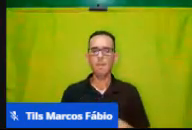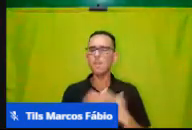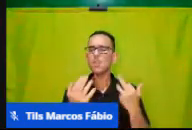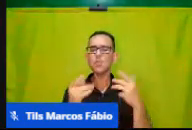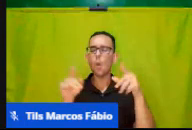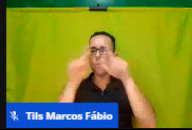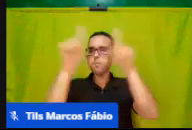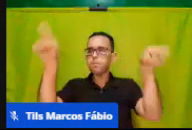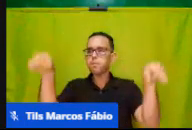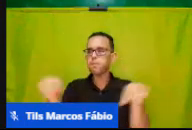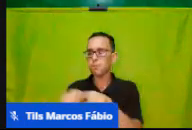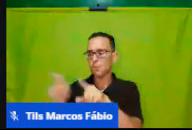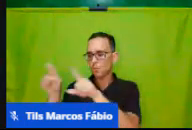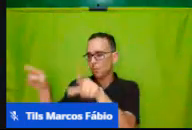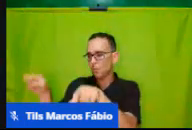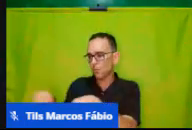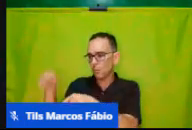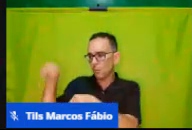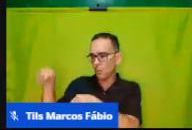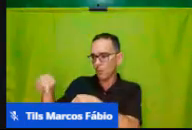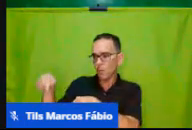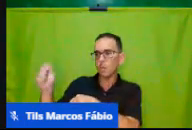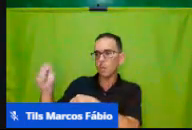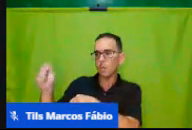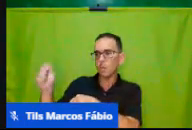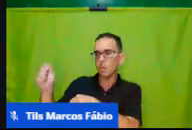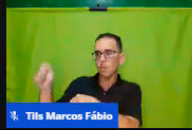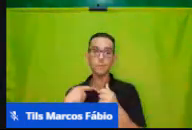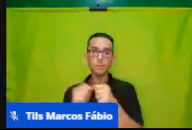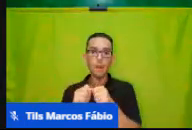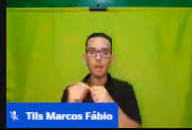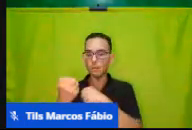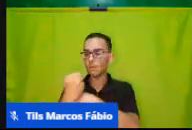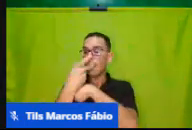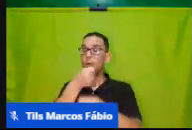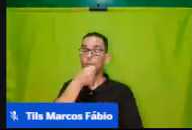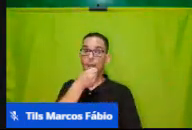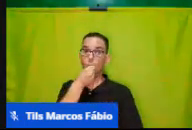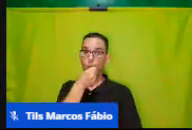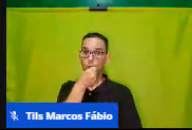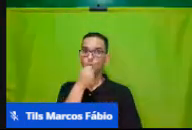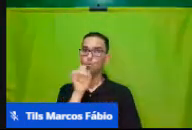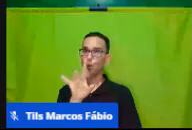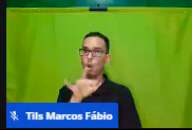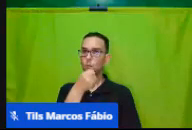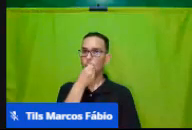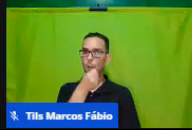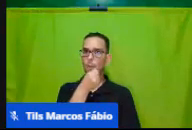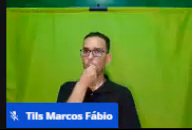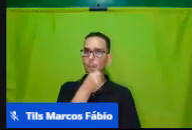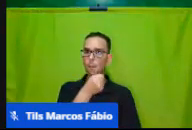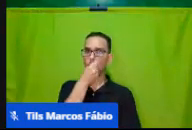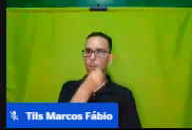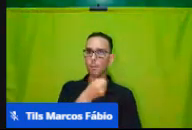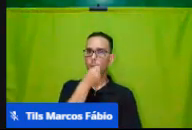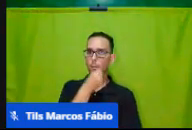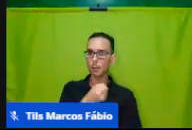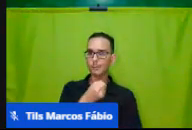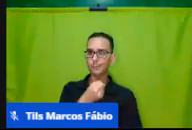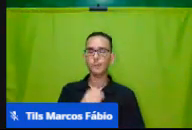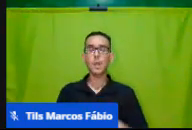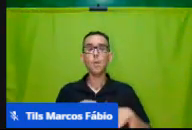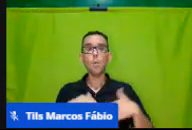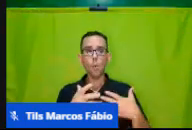eu gravo, só que eu geralmente gravo só a voz, porque, assim, como você está lá